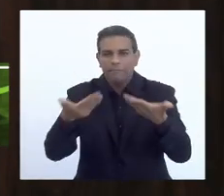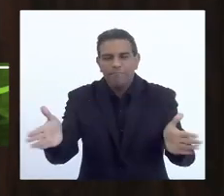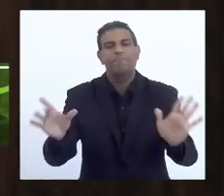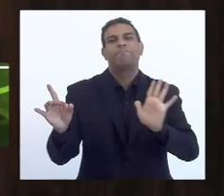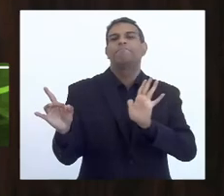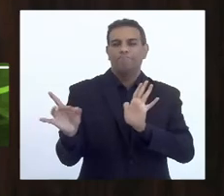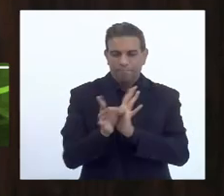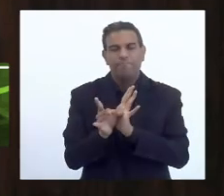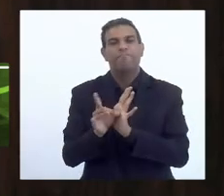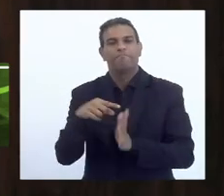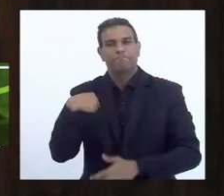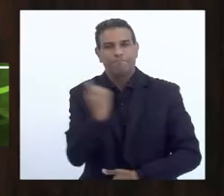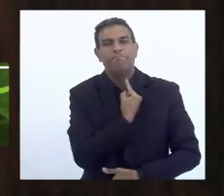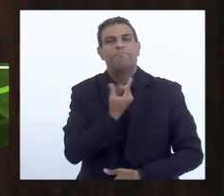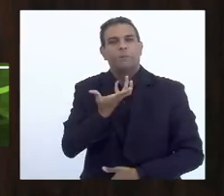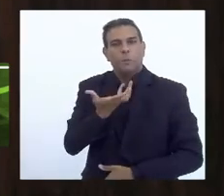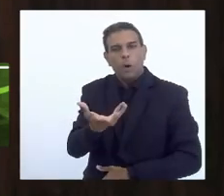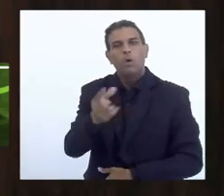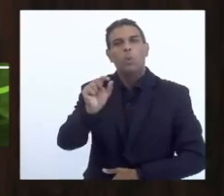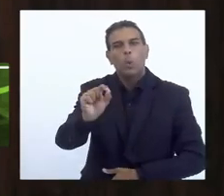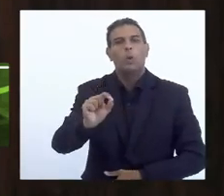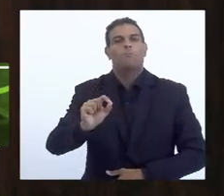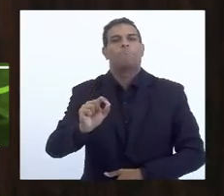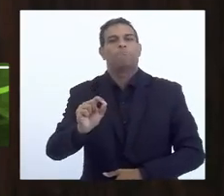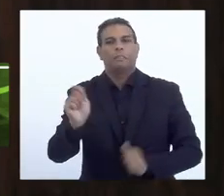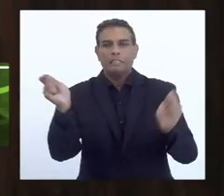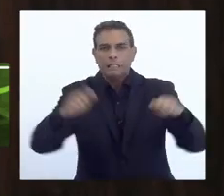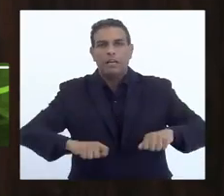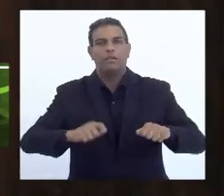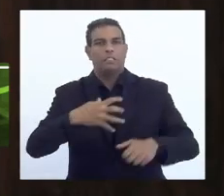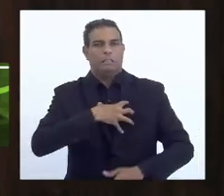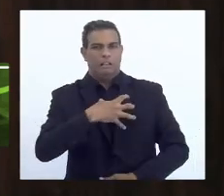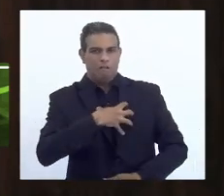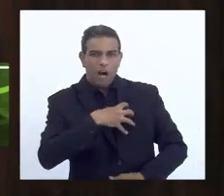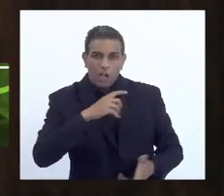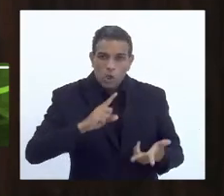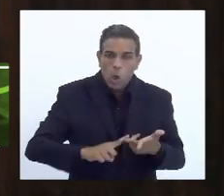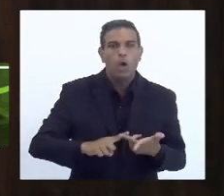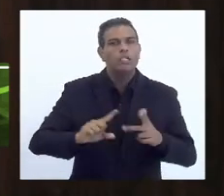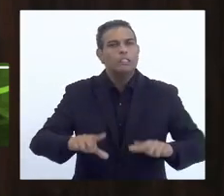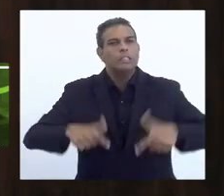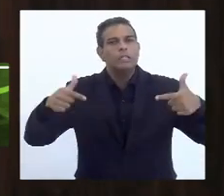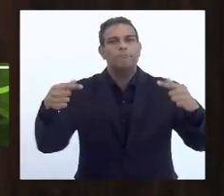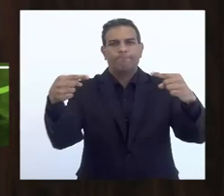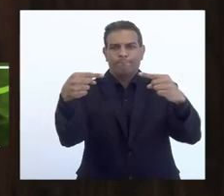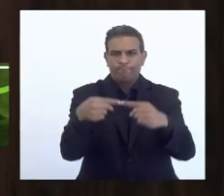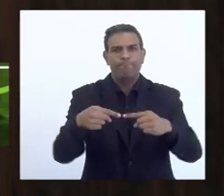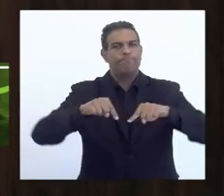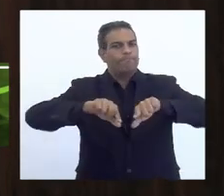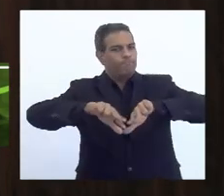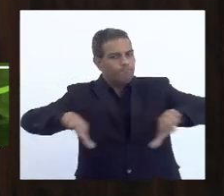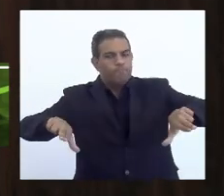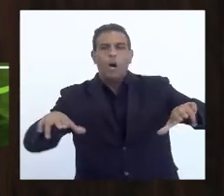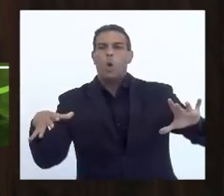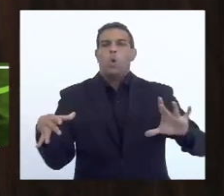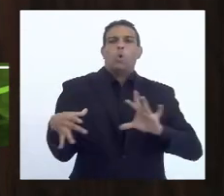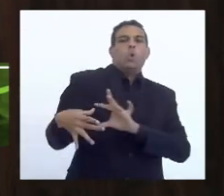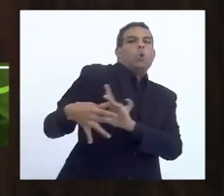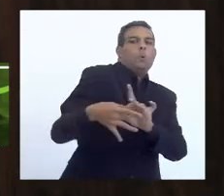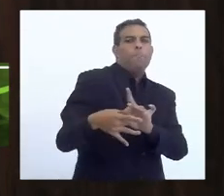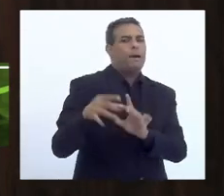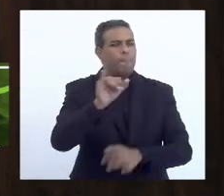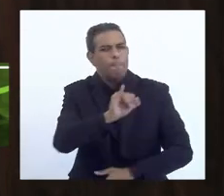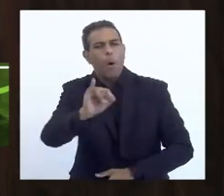Então, depois que começa a lançar, né, as outras, acho que vou para Salvador também. Então, que a gente tente elaborar um material junto, porque